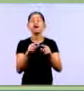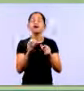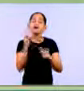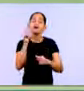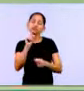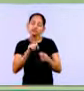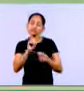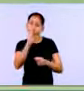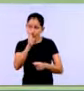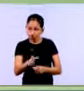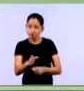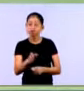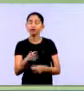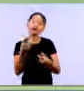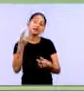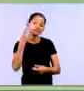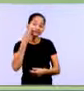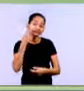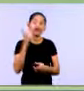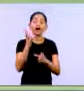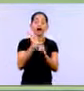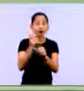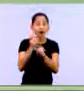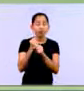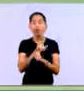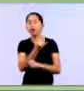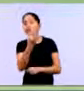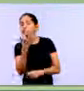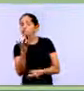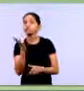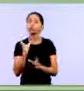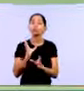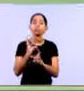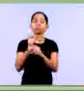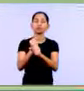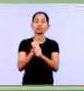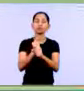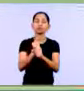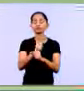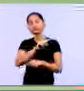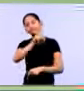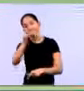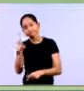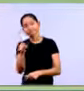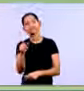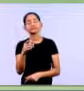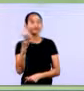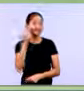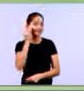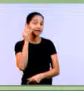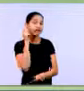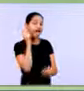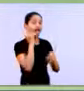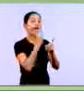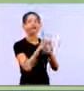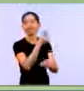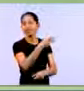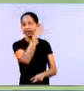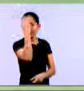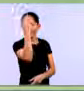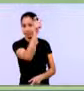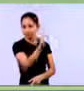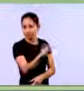matéria tributável, vai calcular o montante do tributo identificar o sujeito passivo e, se for